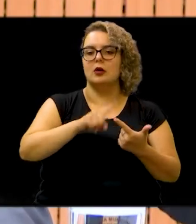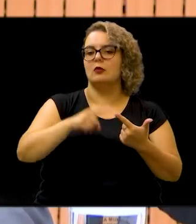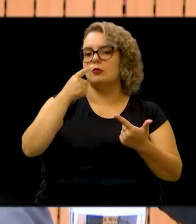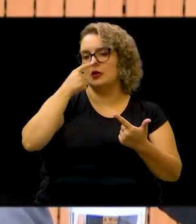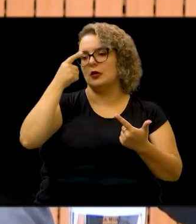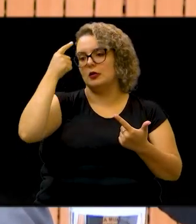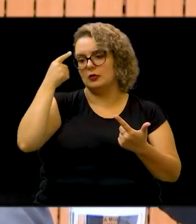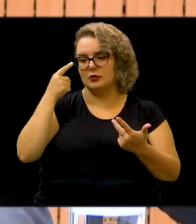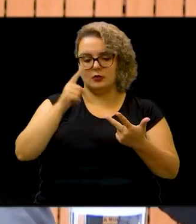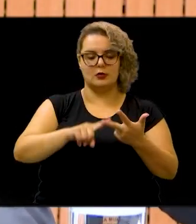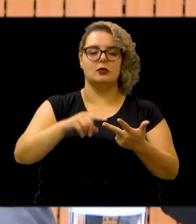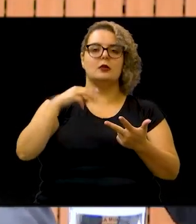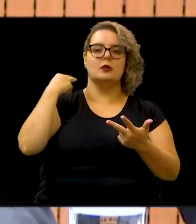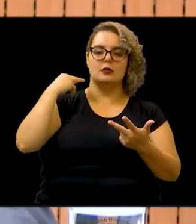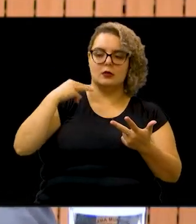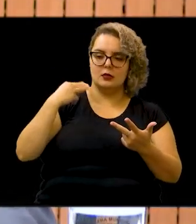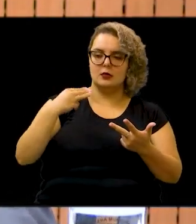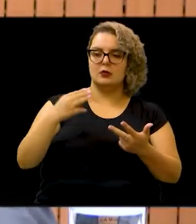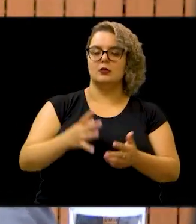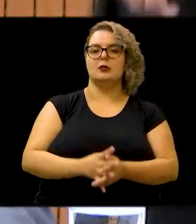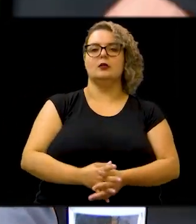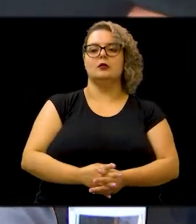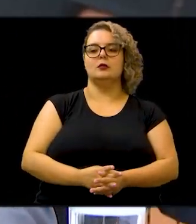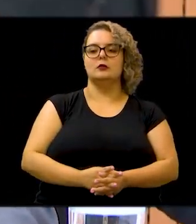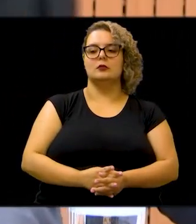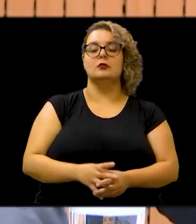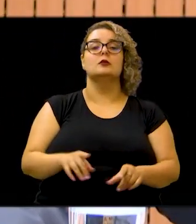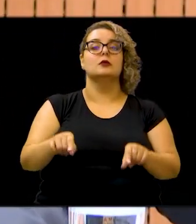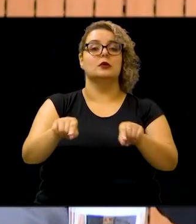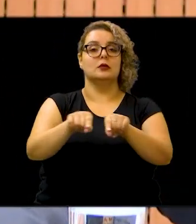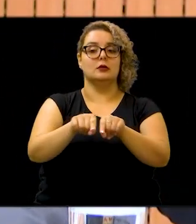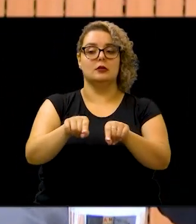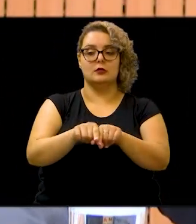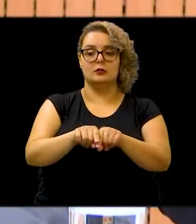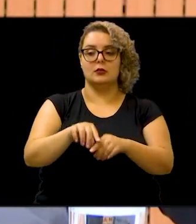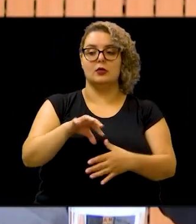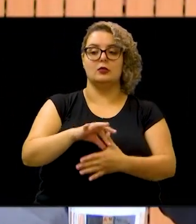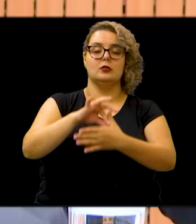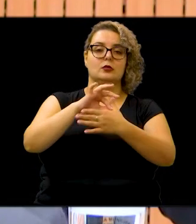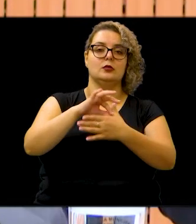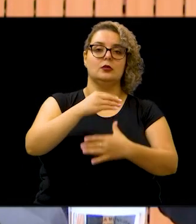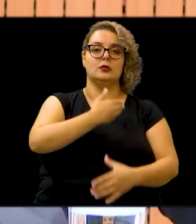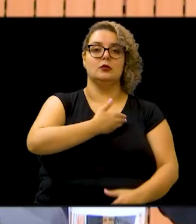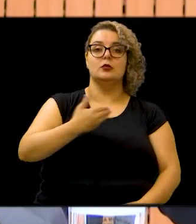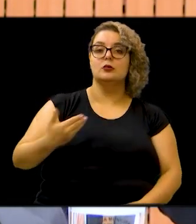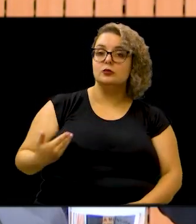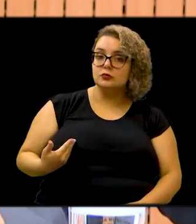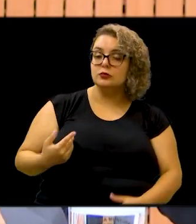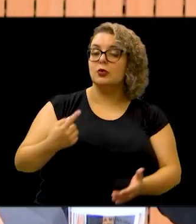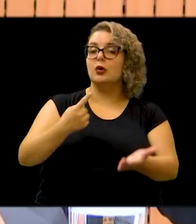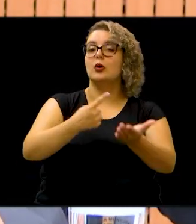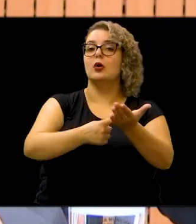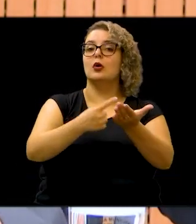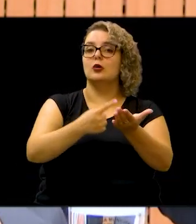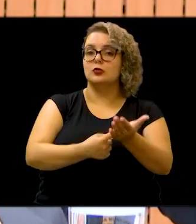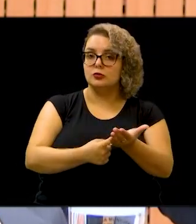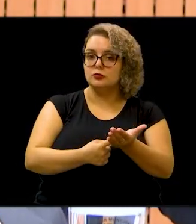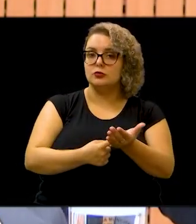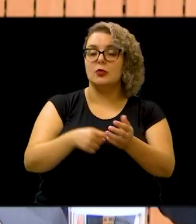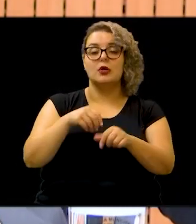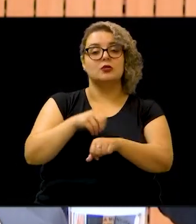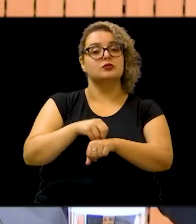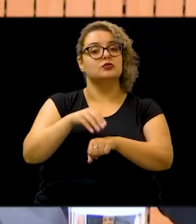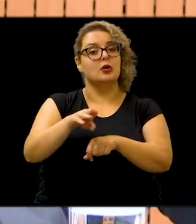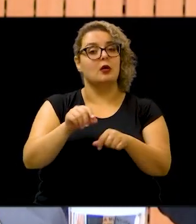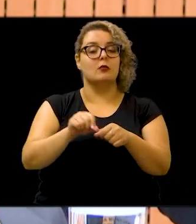Paula Haddad, Paola Miguel e Mariana Conte, onde também esteve aqui o líder do governo, ficou com